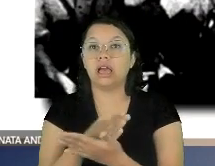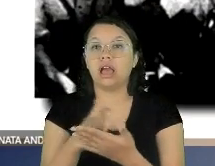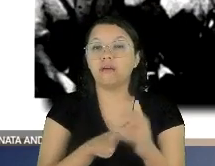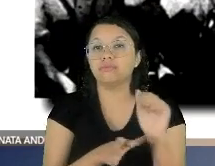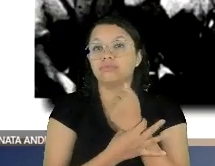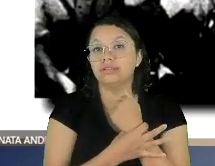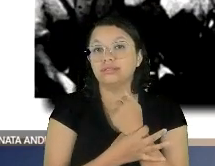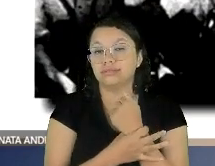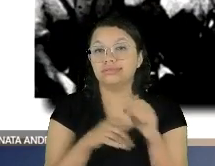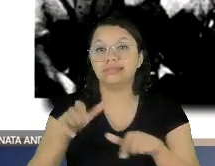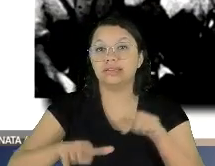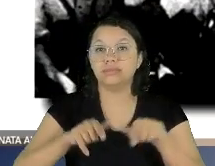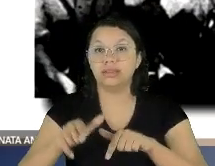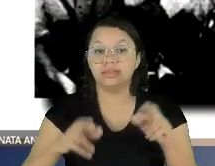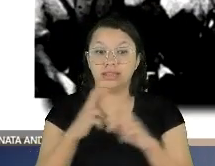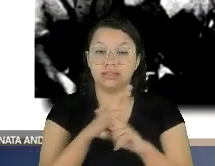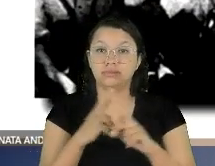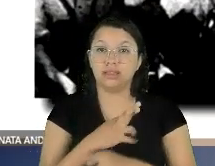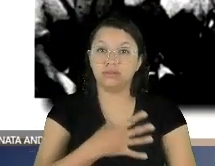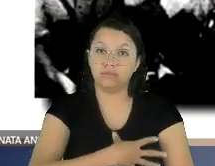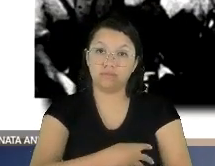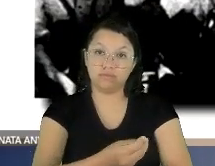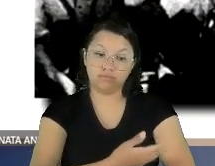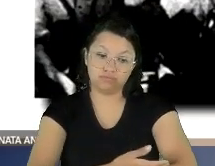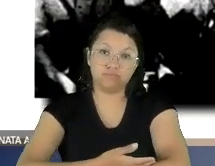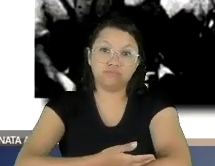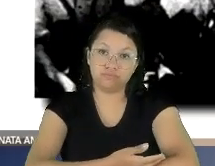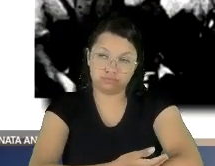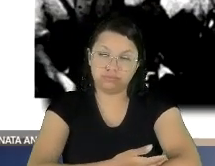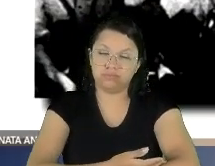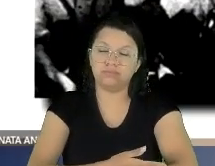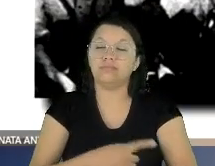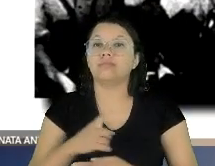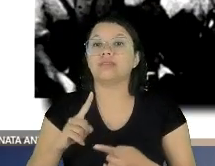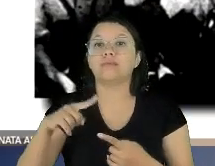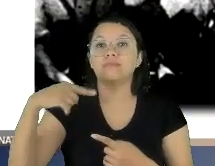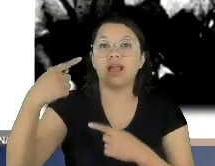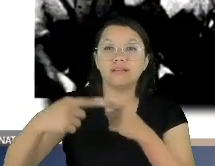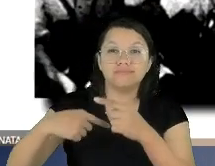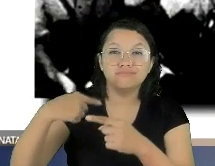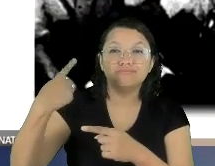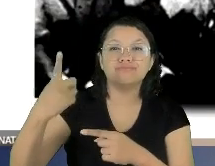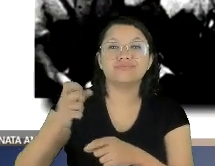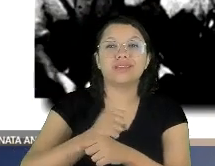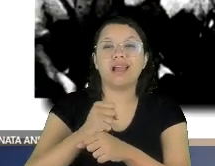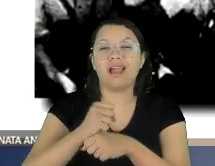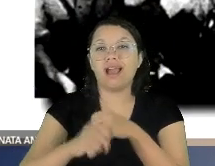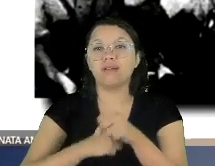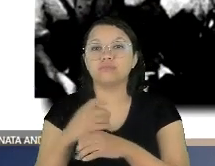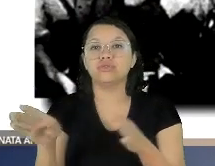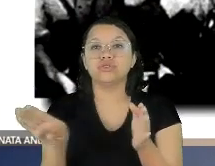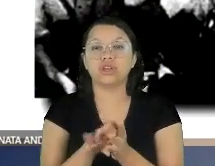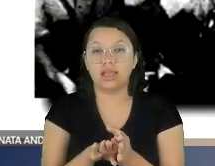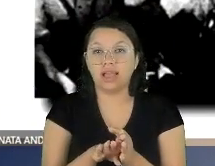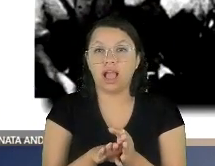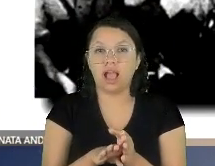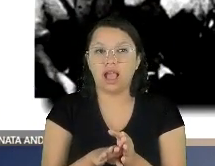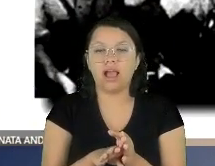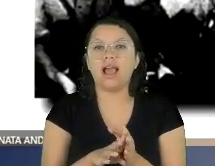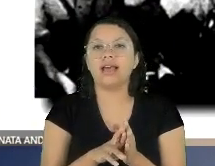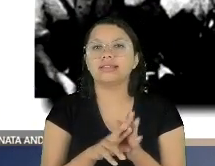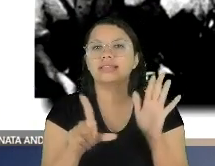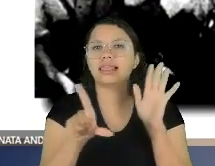proteções trabalhistas para a maternidade. E mais ainda alguns anos para chegar ao Estatuto da Mulher